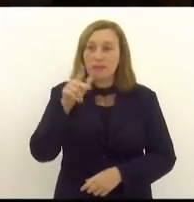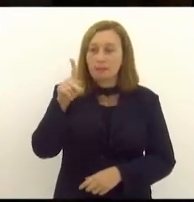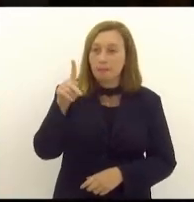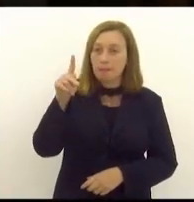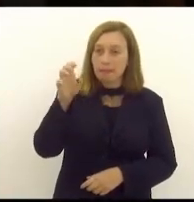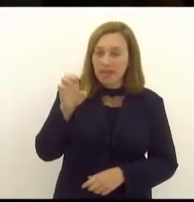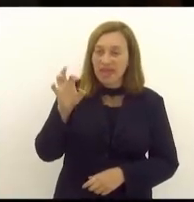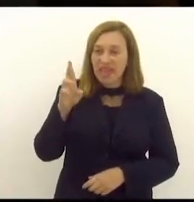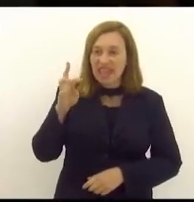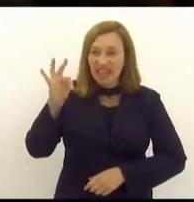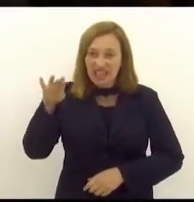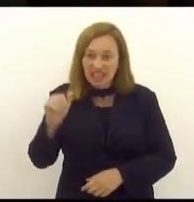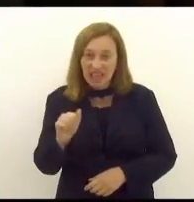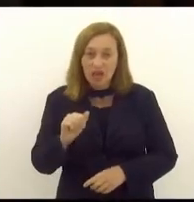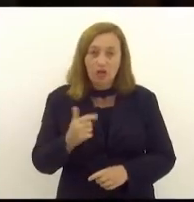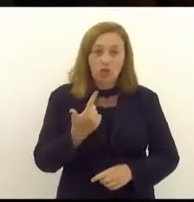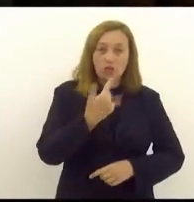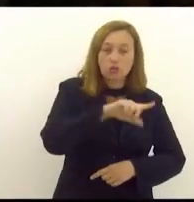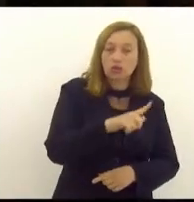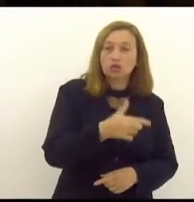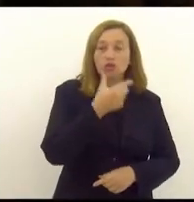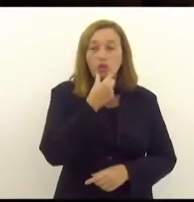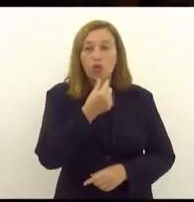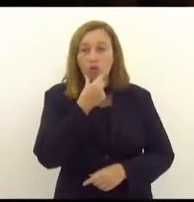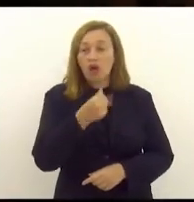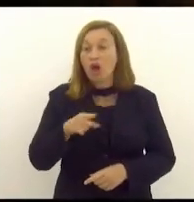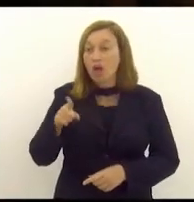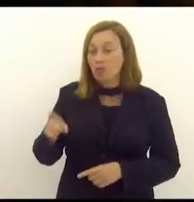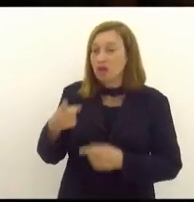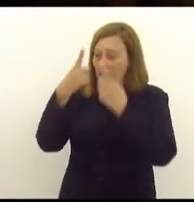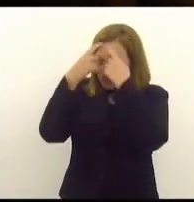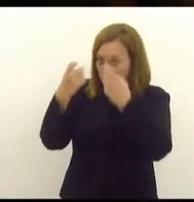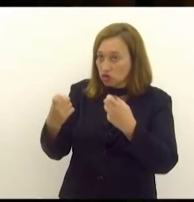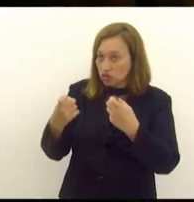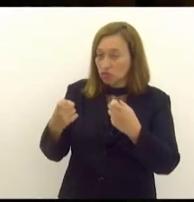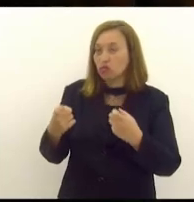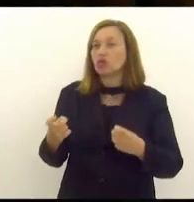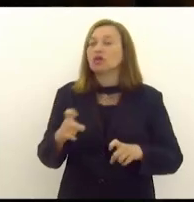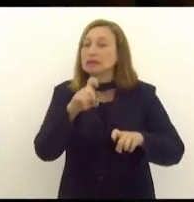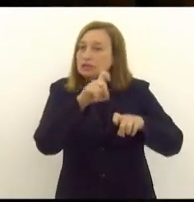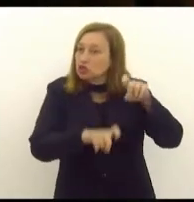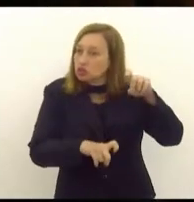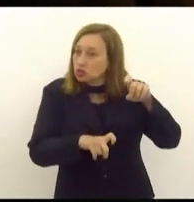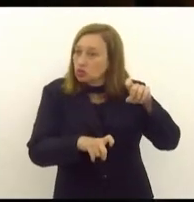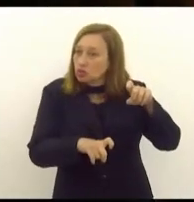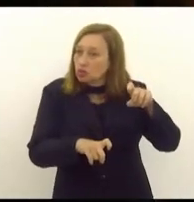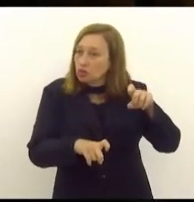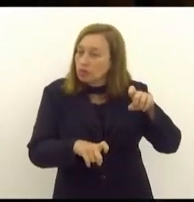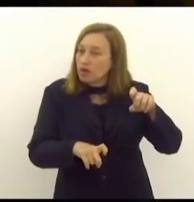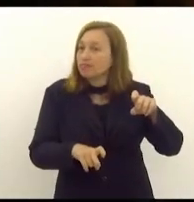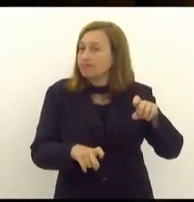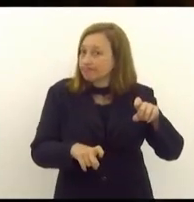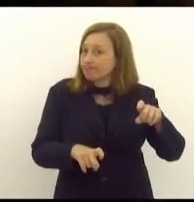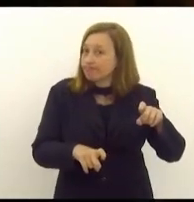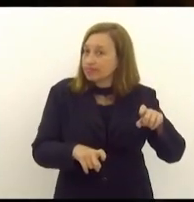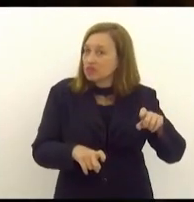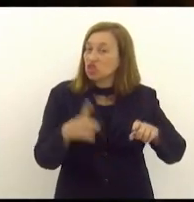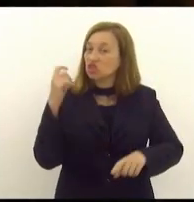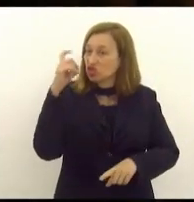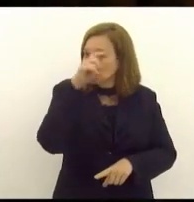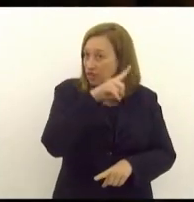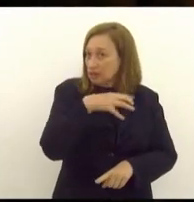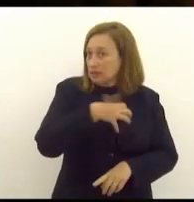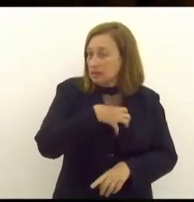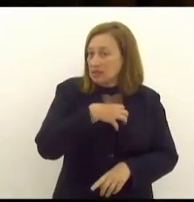Então essa mulher que foi vítima de estupro vítima de um assédio sexual ela dificilmente